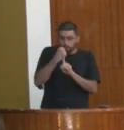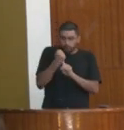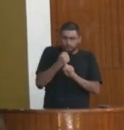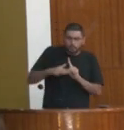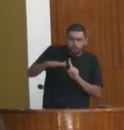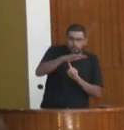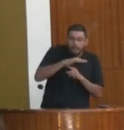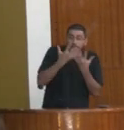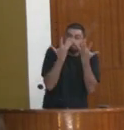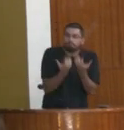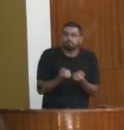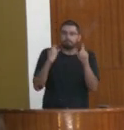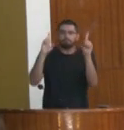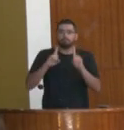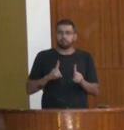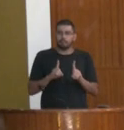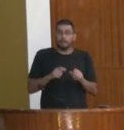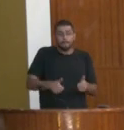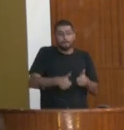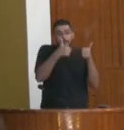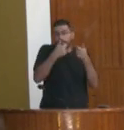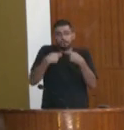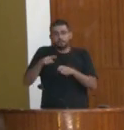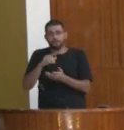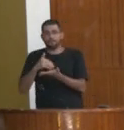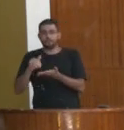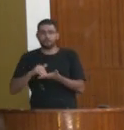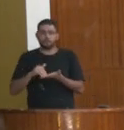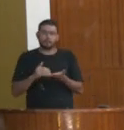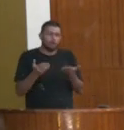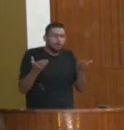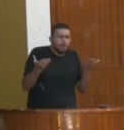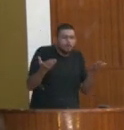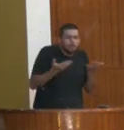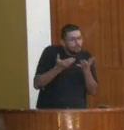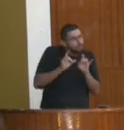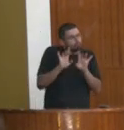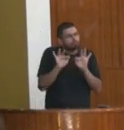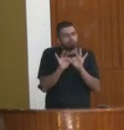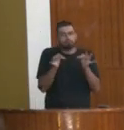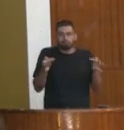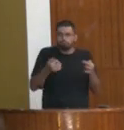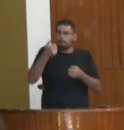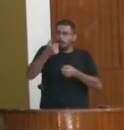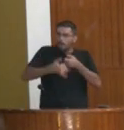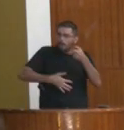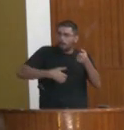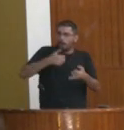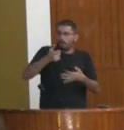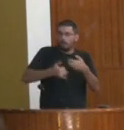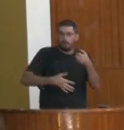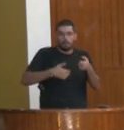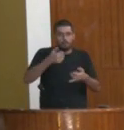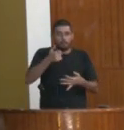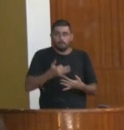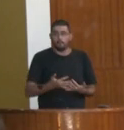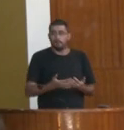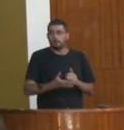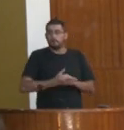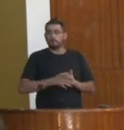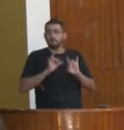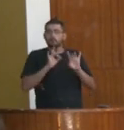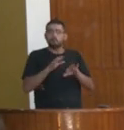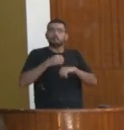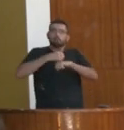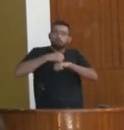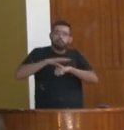que, queria dizer aos senhores, era só isso, né? Hoje eu não vou entrar em nenhum assunto técnico, né? Foi basicamente só compartilhar um pouquinho